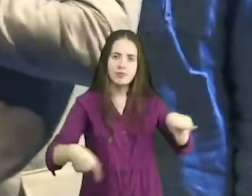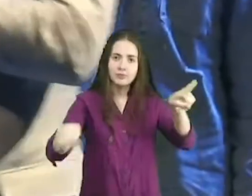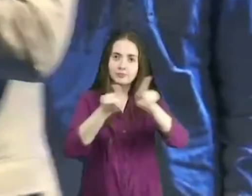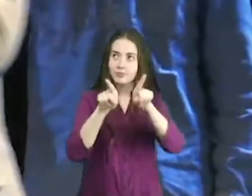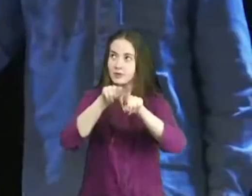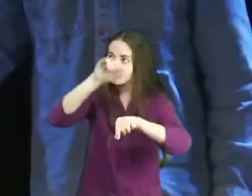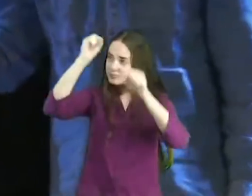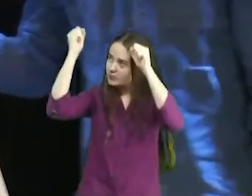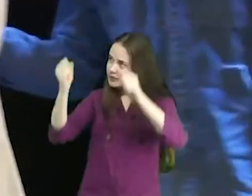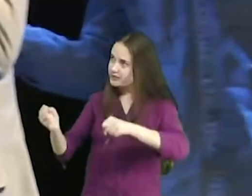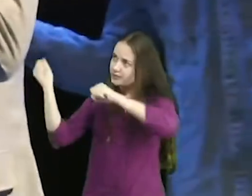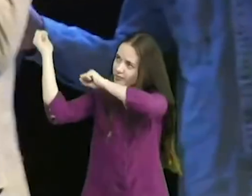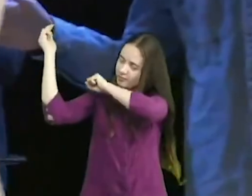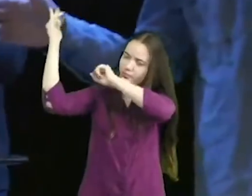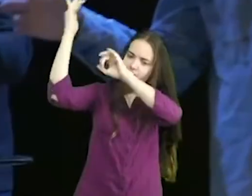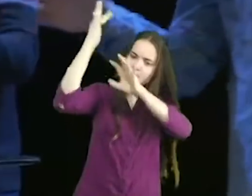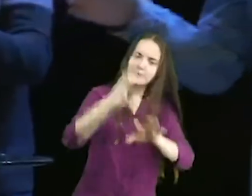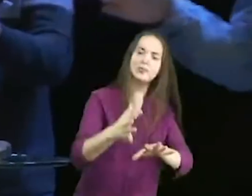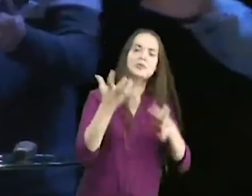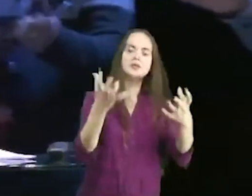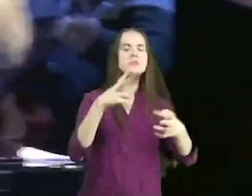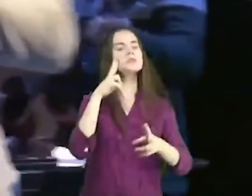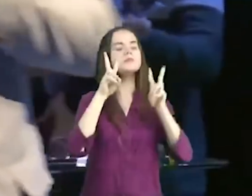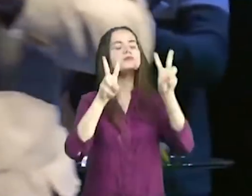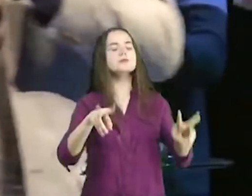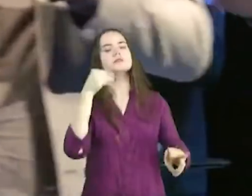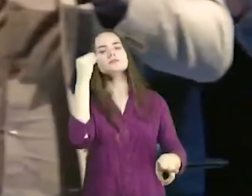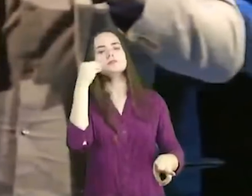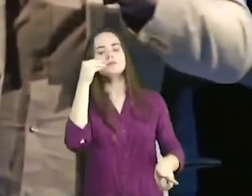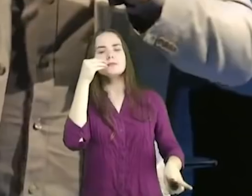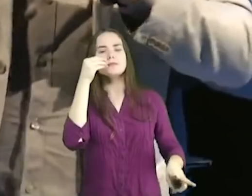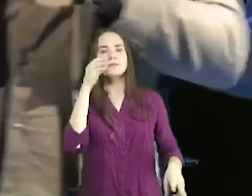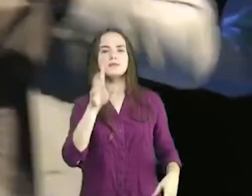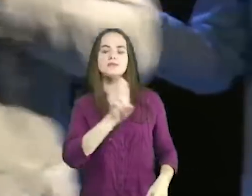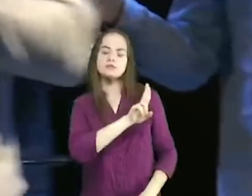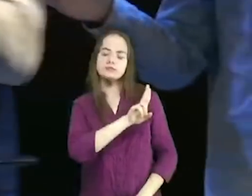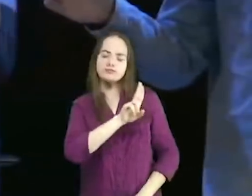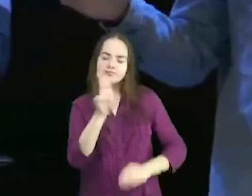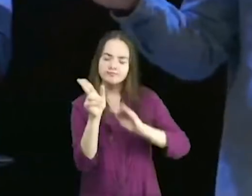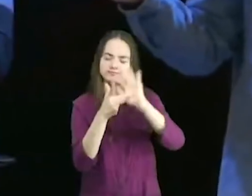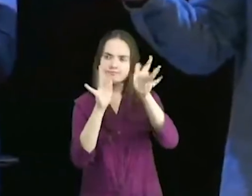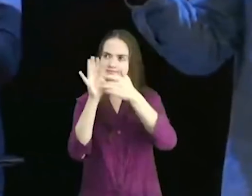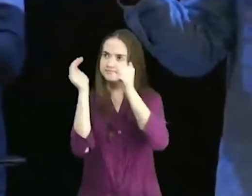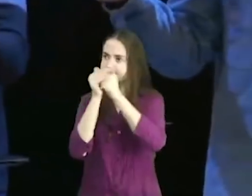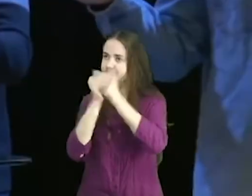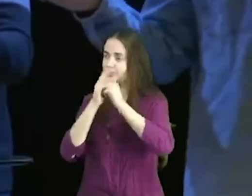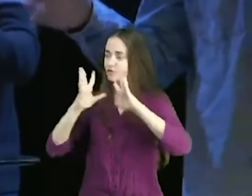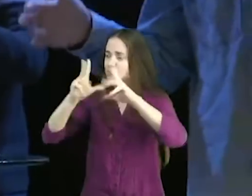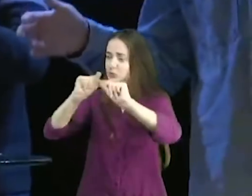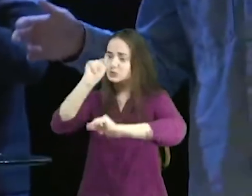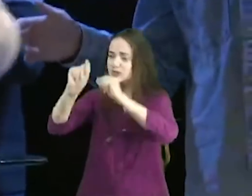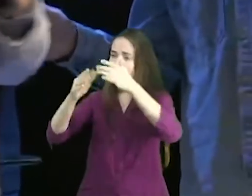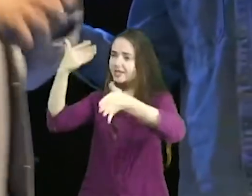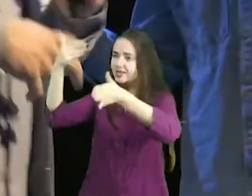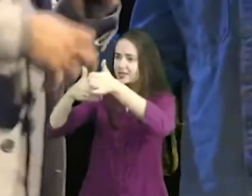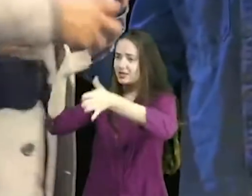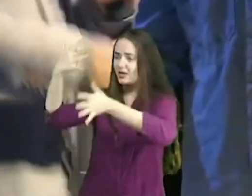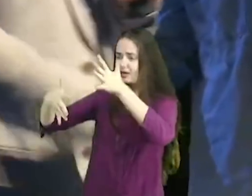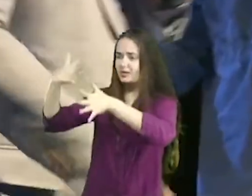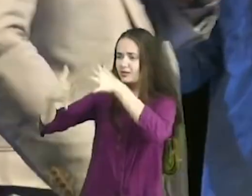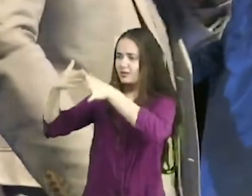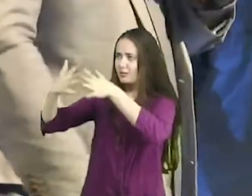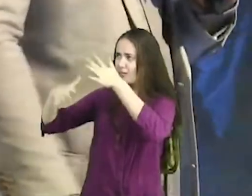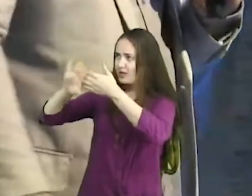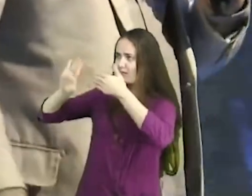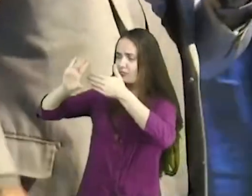poder extraordinário. Pai, nós oramos em nome de Jesus, Pai, que tudo aquilo que tem nos afastado de Ti, que tem